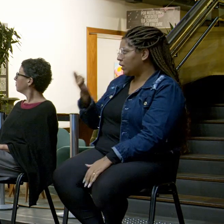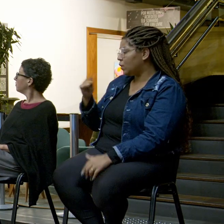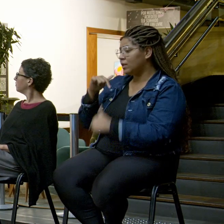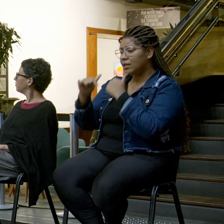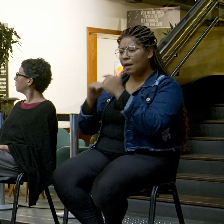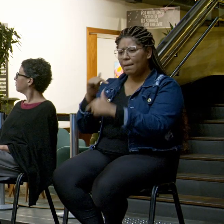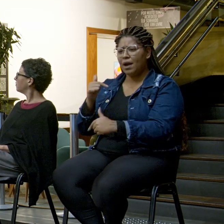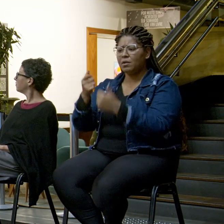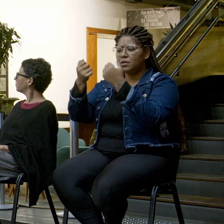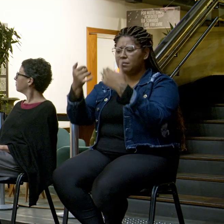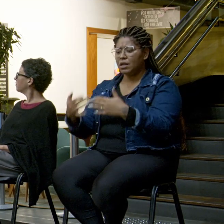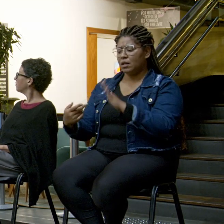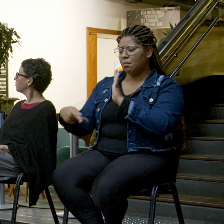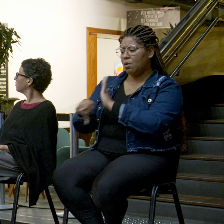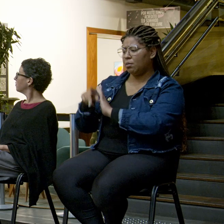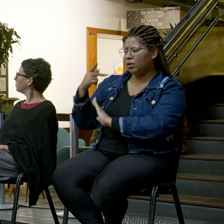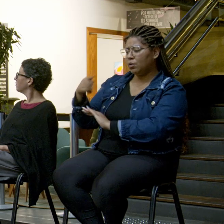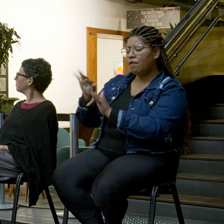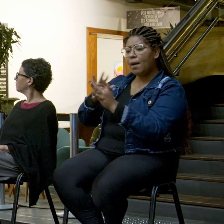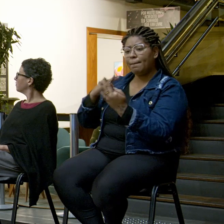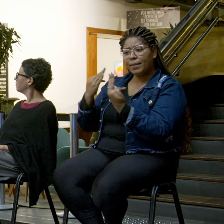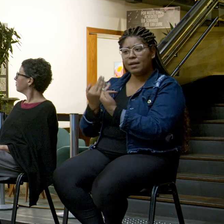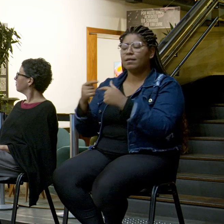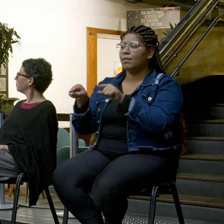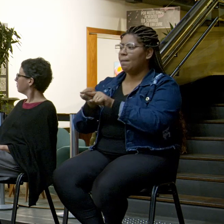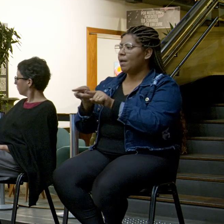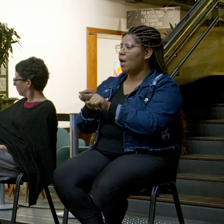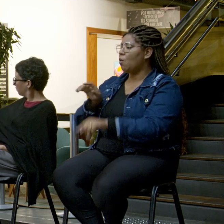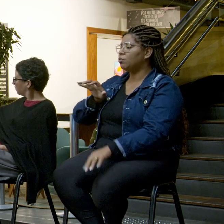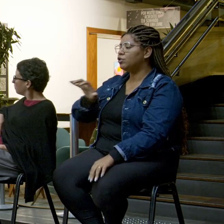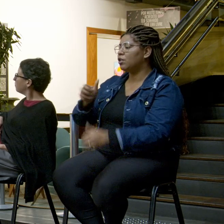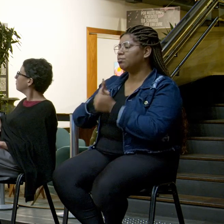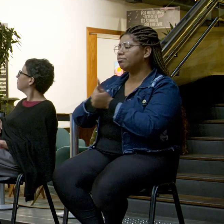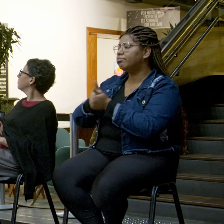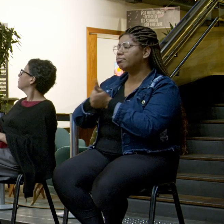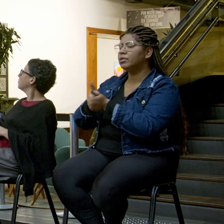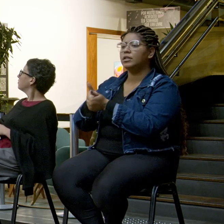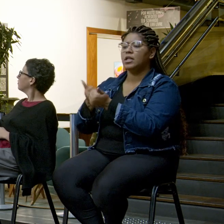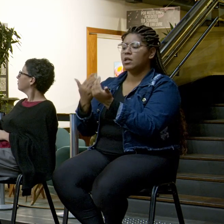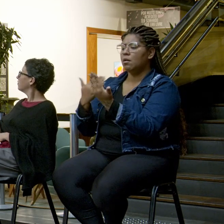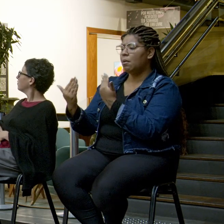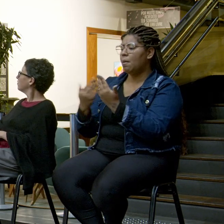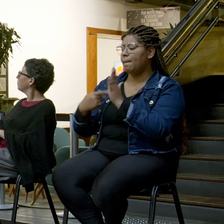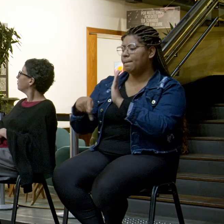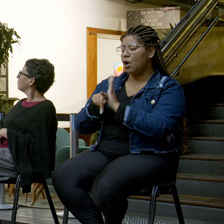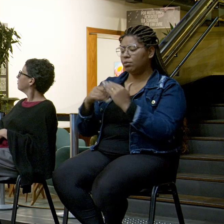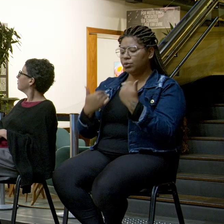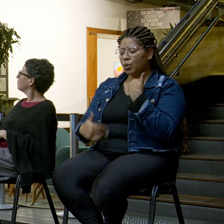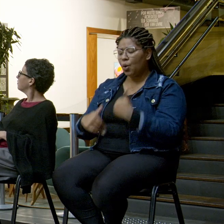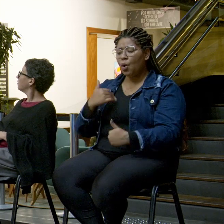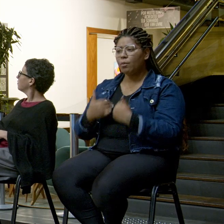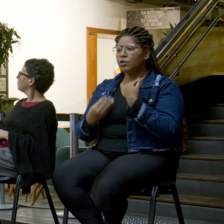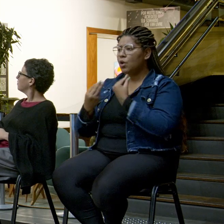por exemplo, acho que é uma coisa é um ponto de uma proximidade aí dessa relação entre corpos, né? De